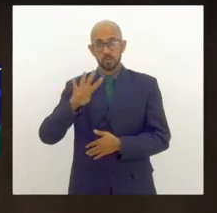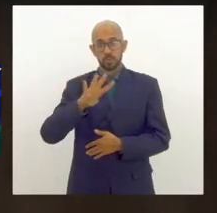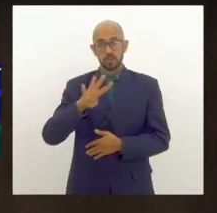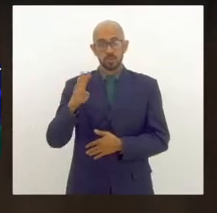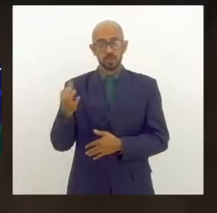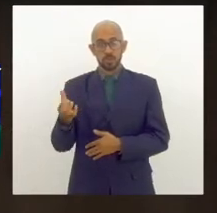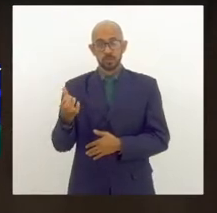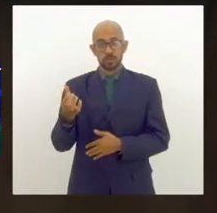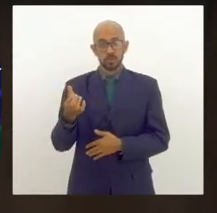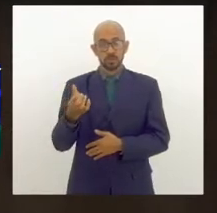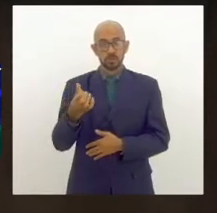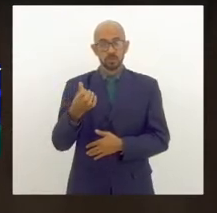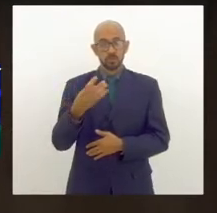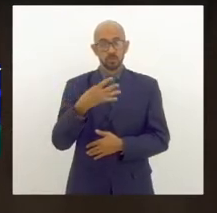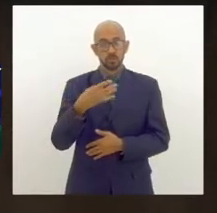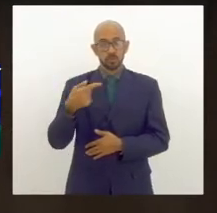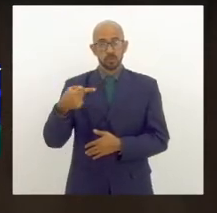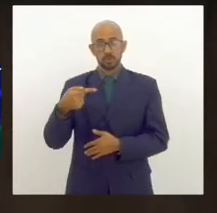46,